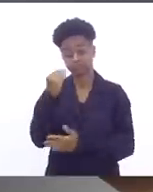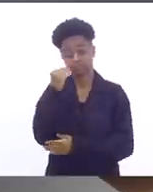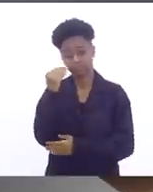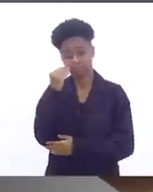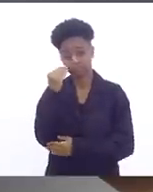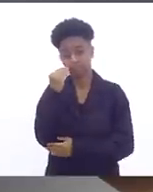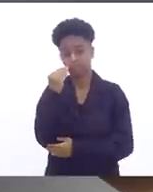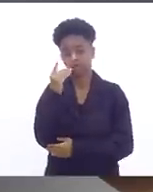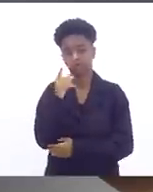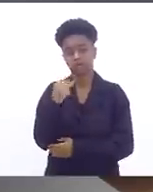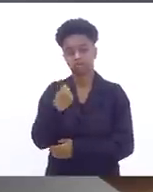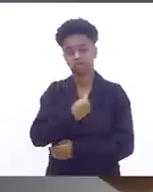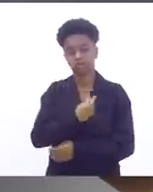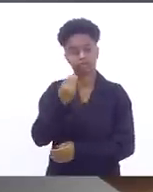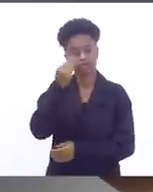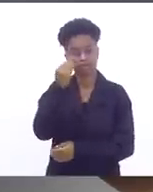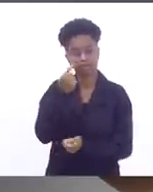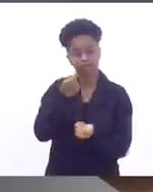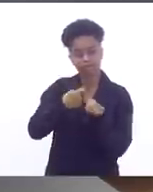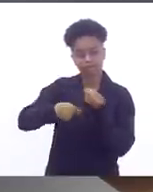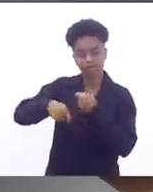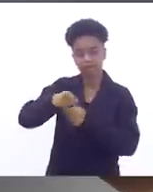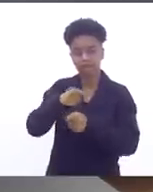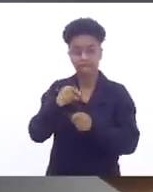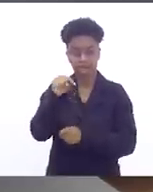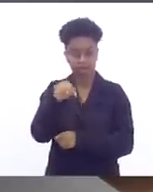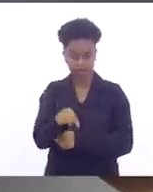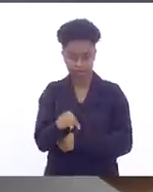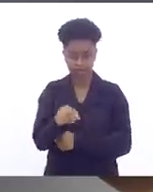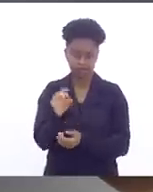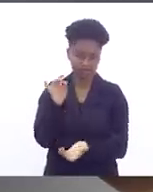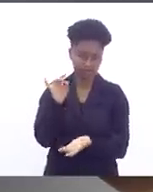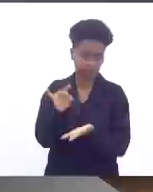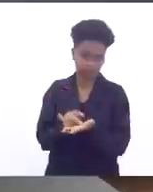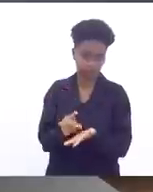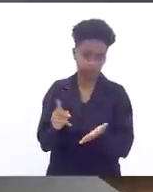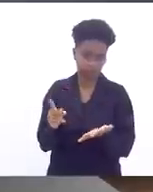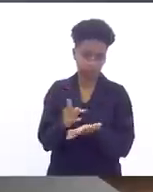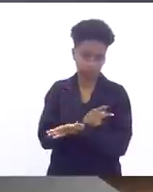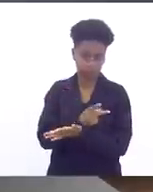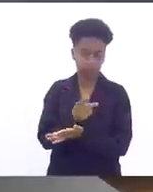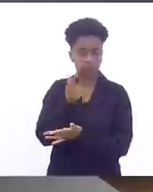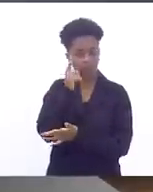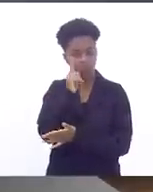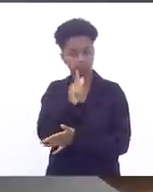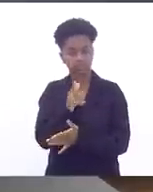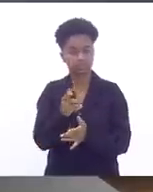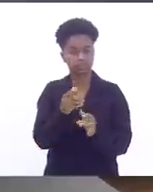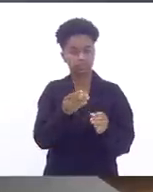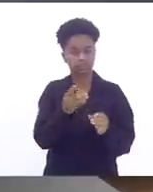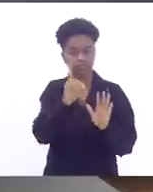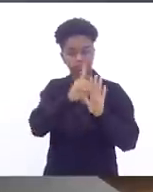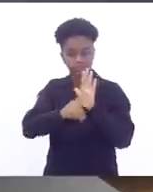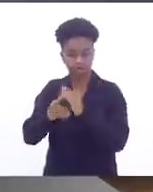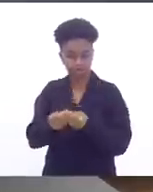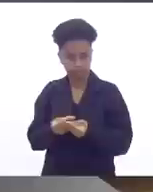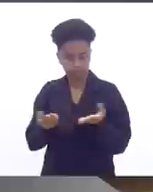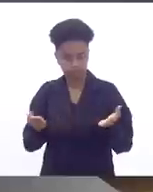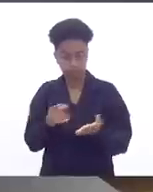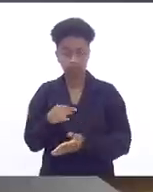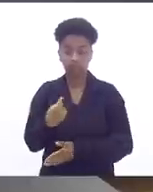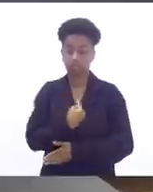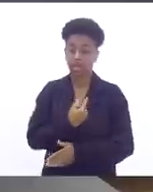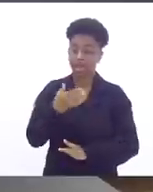de nós negociarmos aqui a efetividade da garantia dos direitos a gente